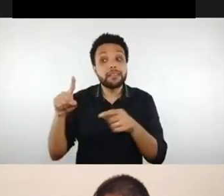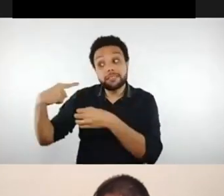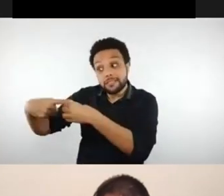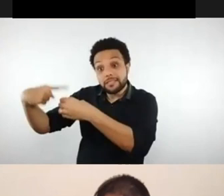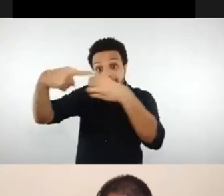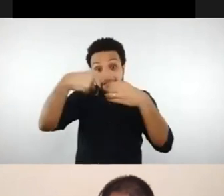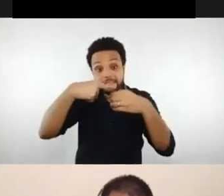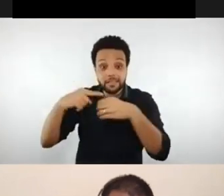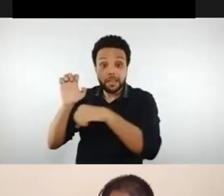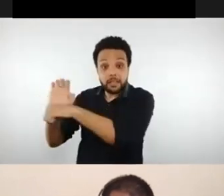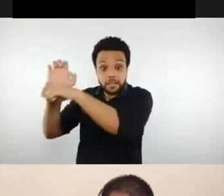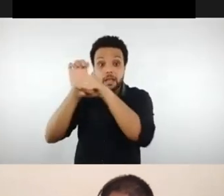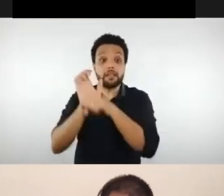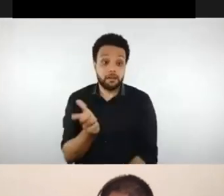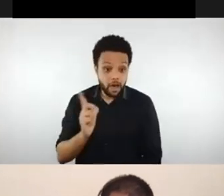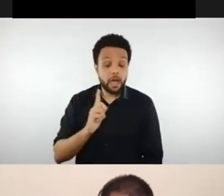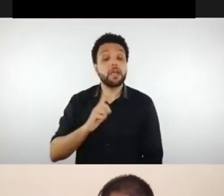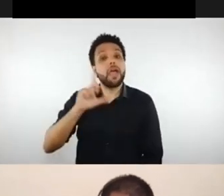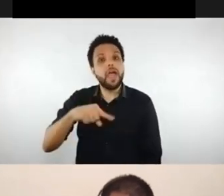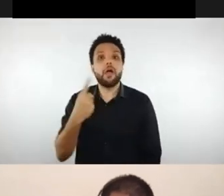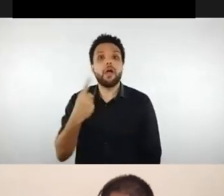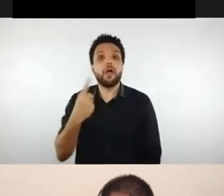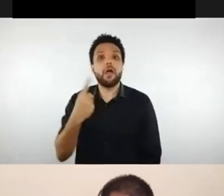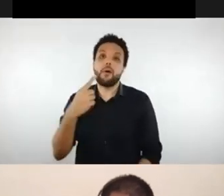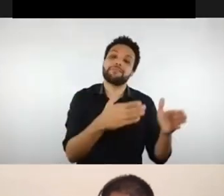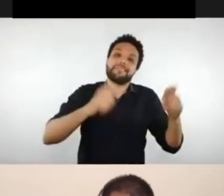que vão impulsionar de novo esse crescimento.